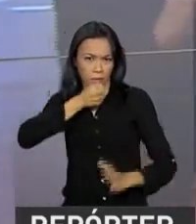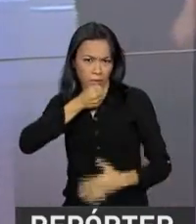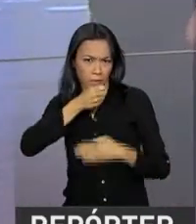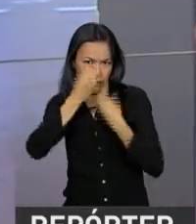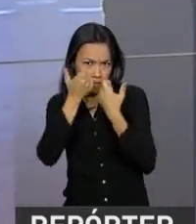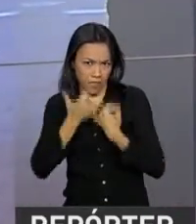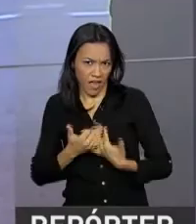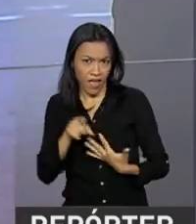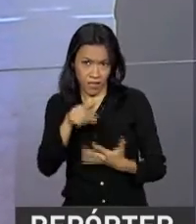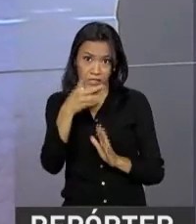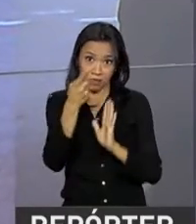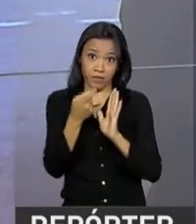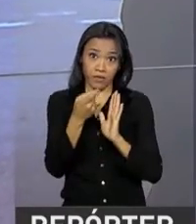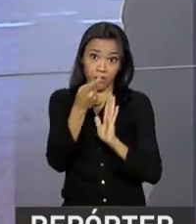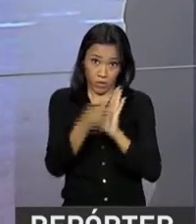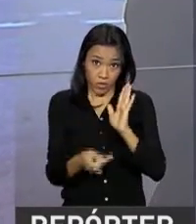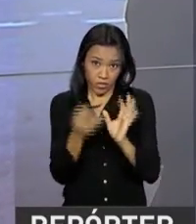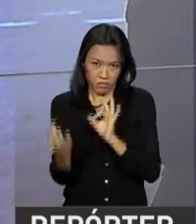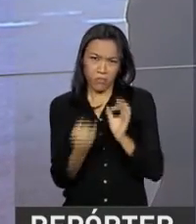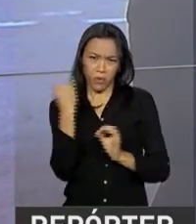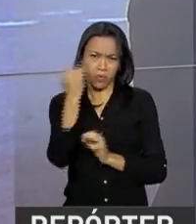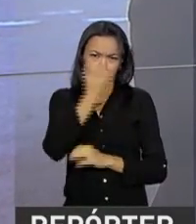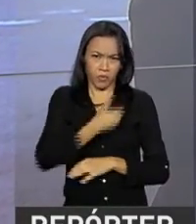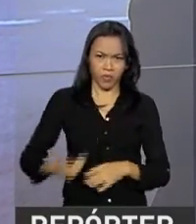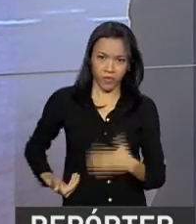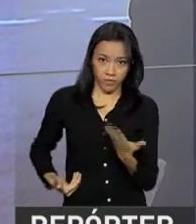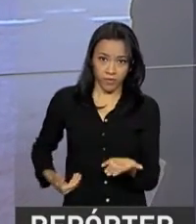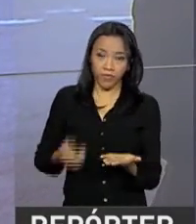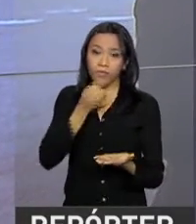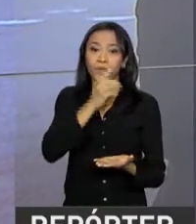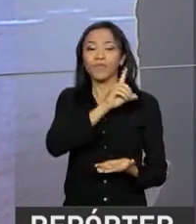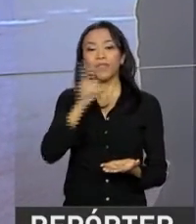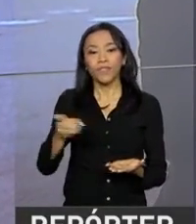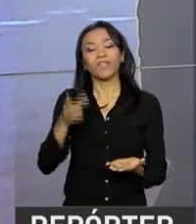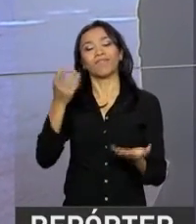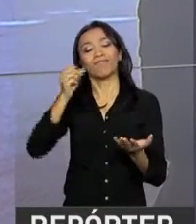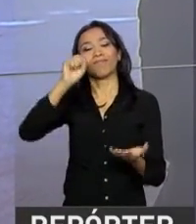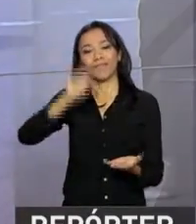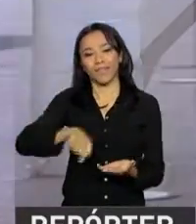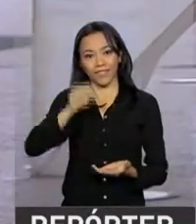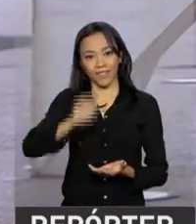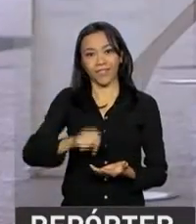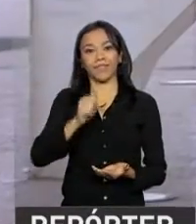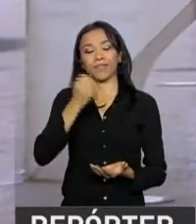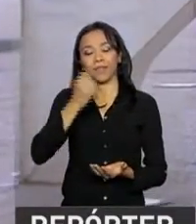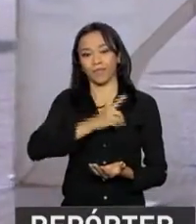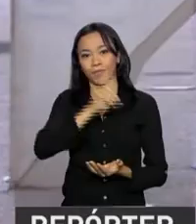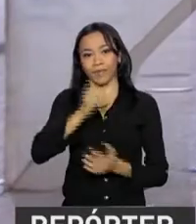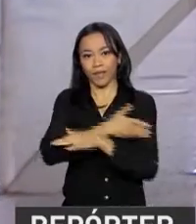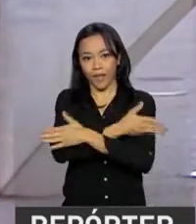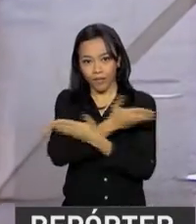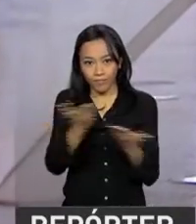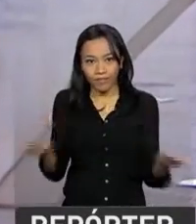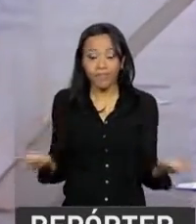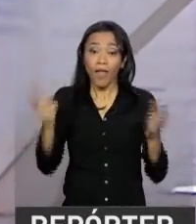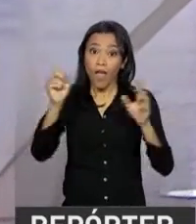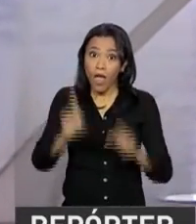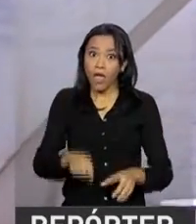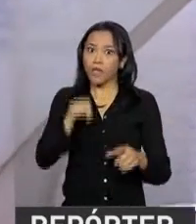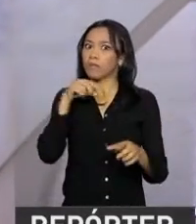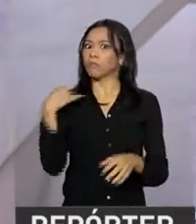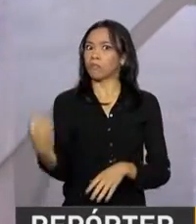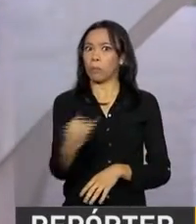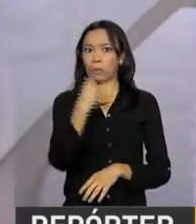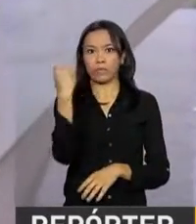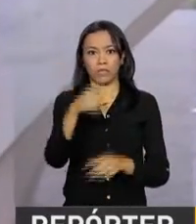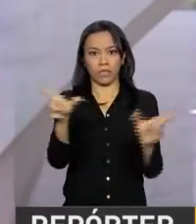projeto é considerado importante pelo governo, não é isso? Bom dia para você. É isso mesmo, Renata. Bom dia para você, bom dia a todos. É considerado muito